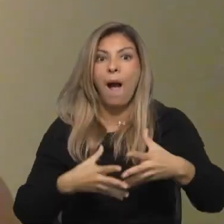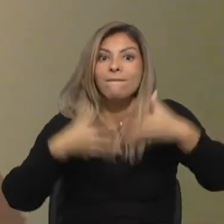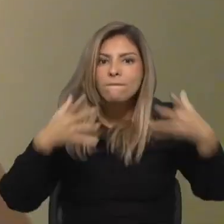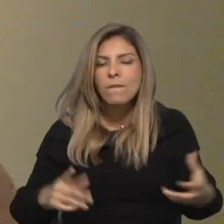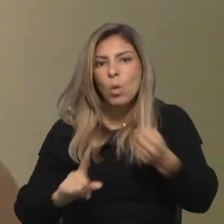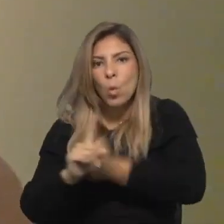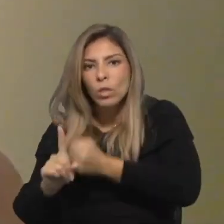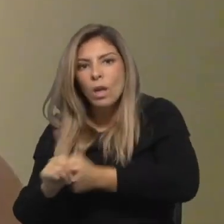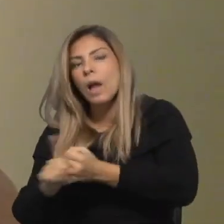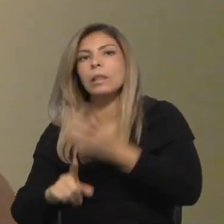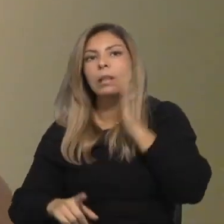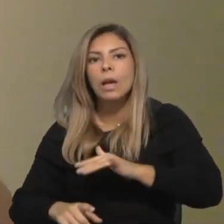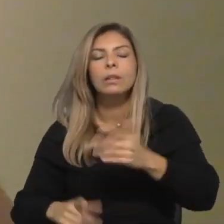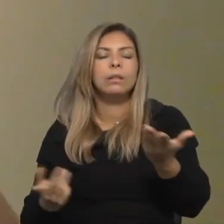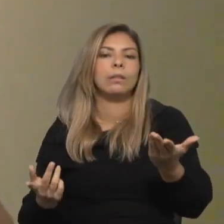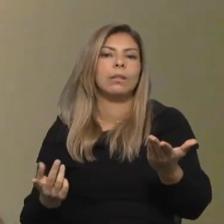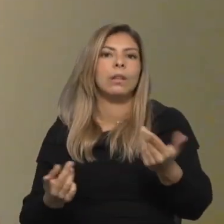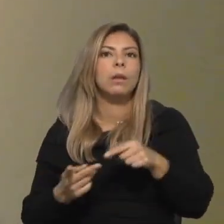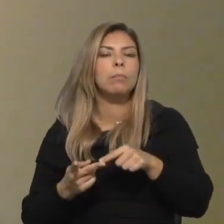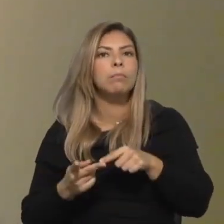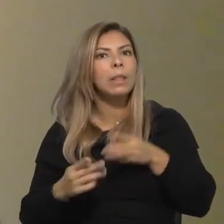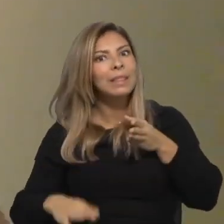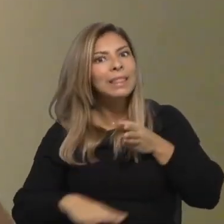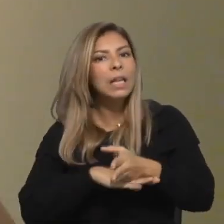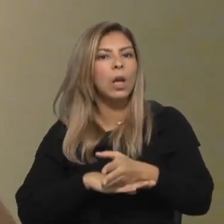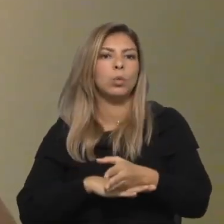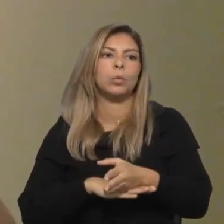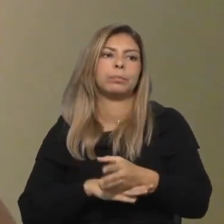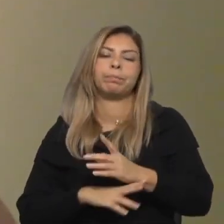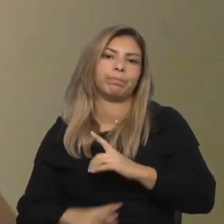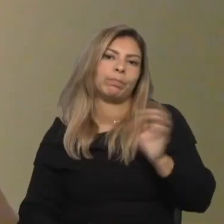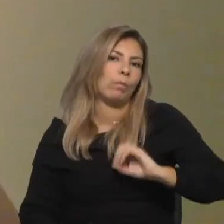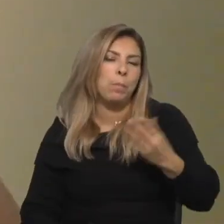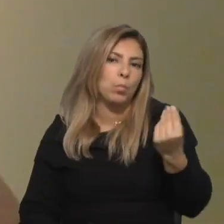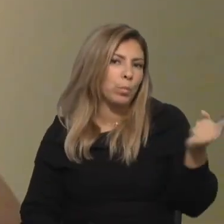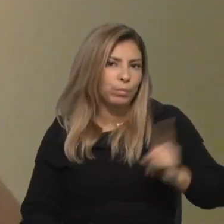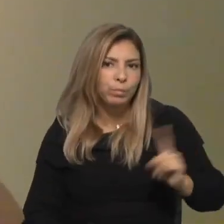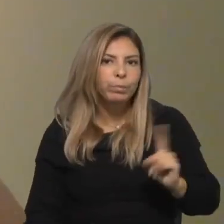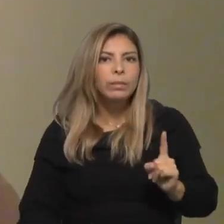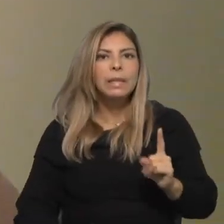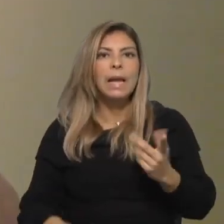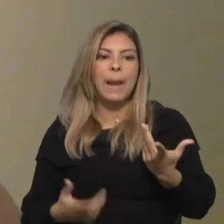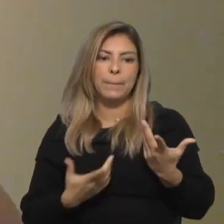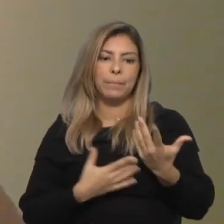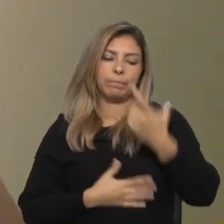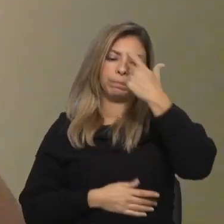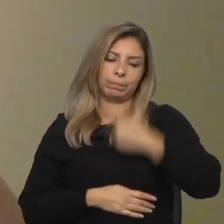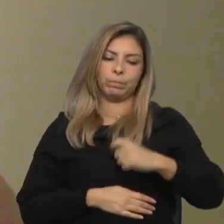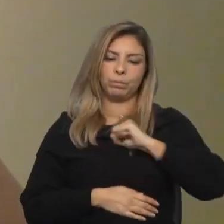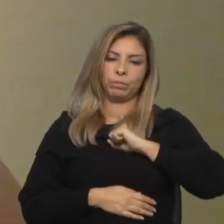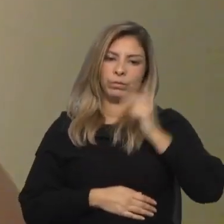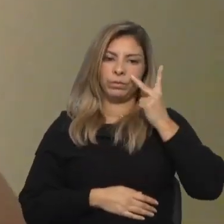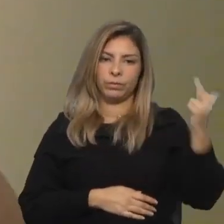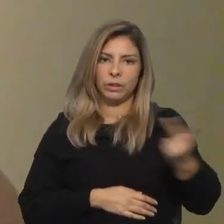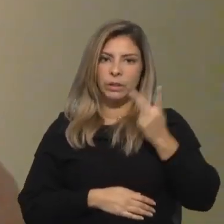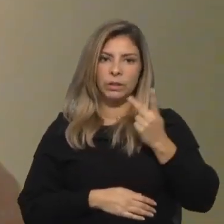mas pronto, mas eu diria que uma implicância direta se calhar não é assim tão grande, é mais uma implicância na forma como nós vivemos, na forma